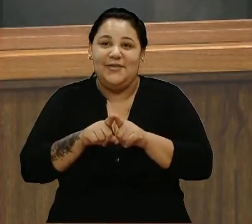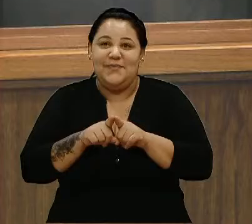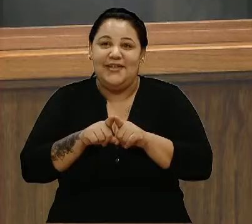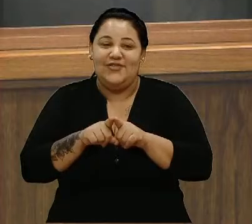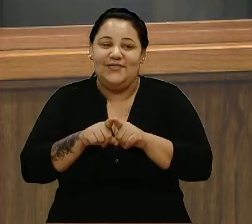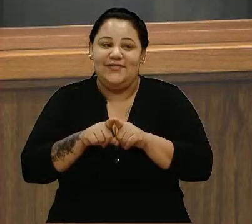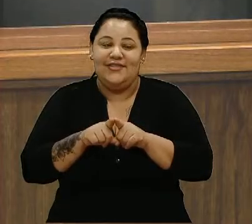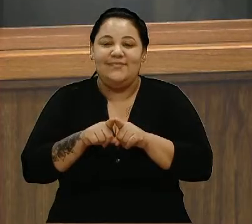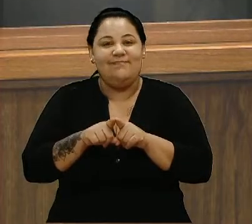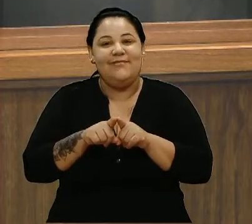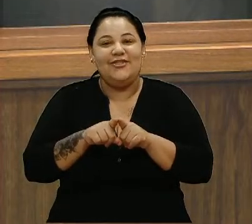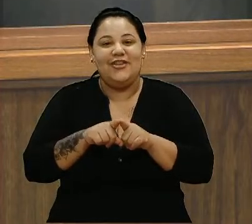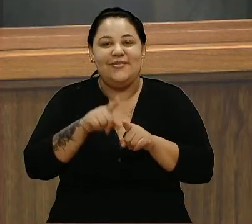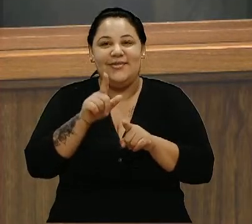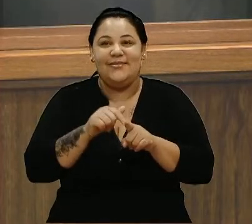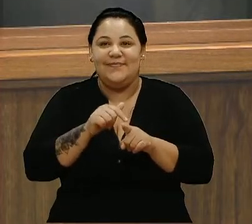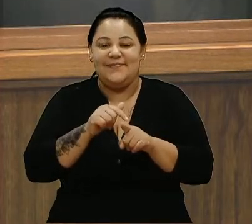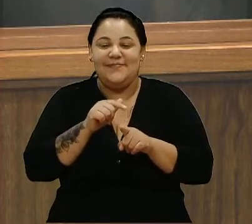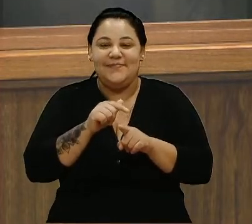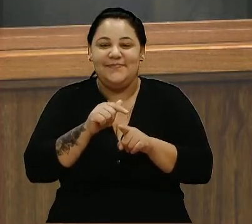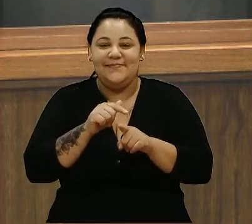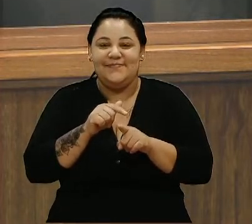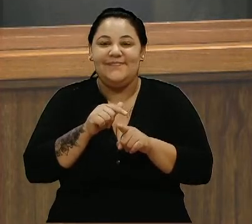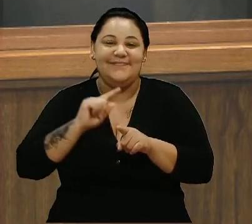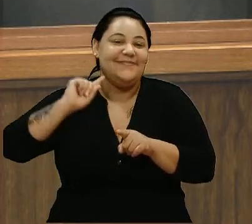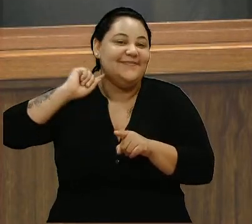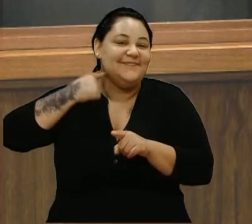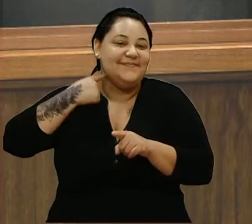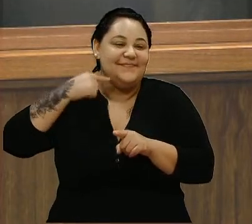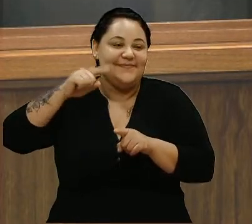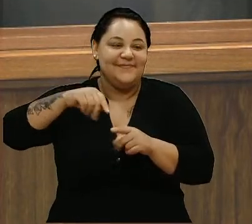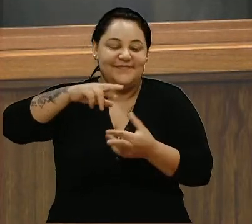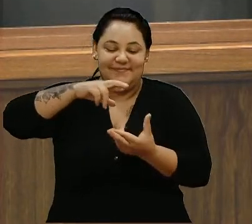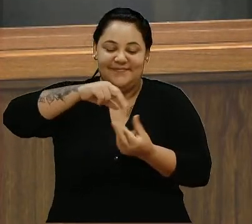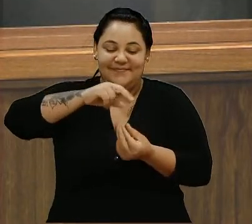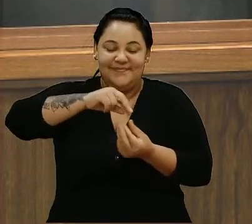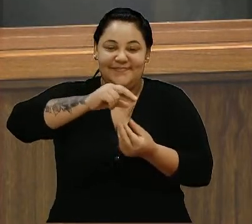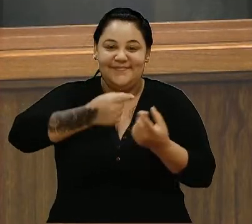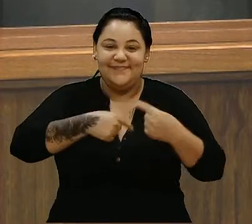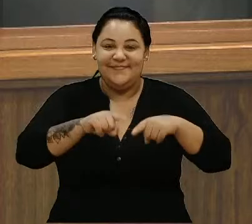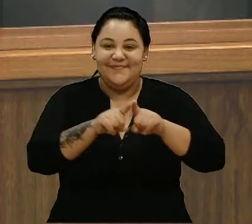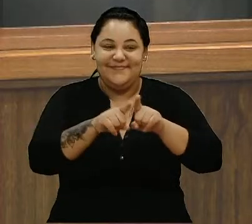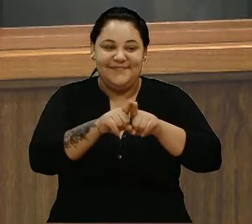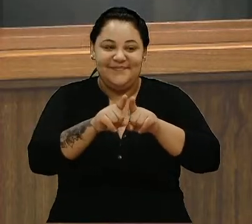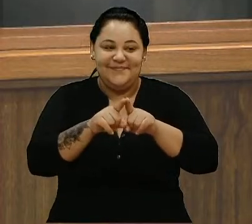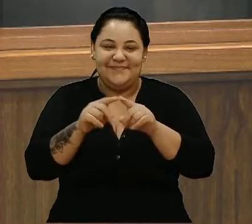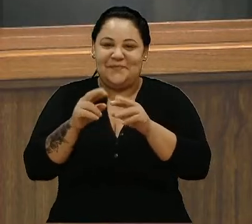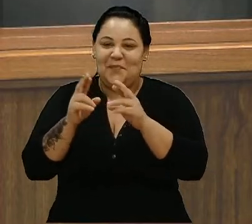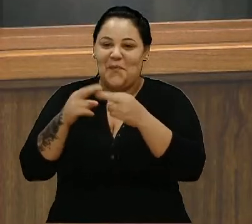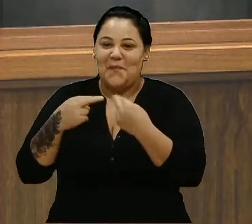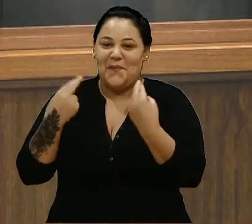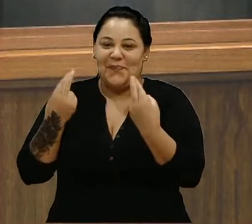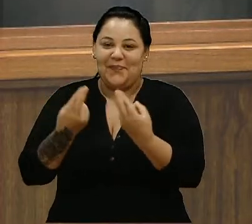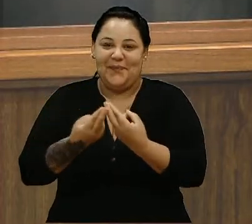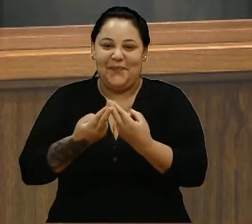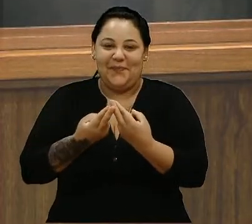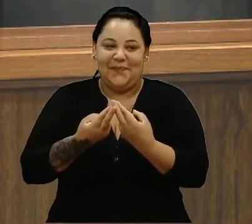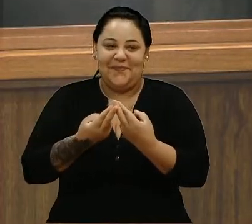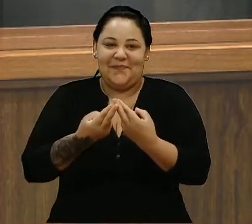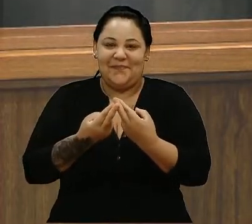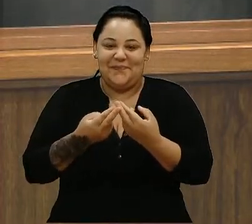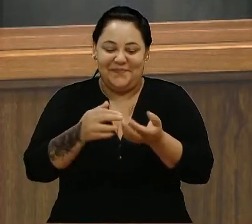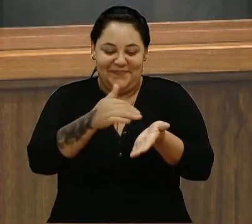é a questão dos catadores e dos recicladores. Numa reunião com o secretário de Segurança, agora há 2